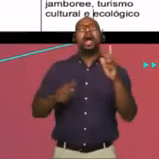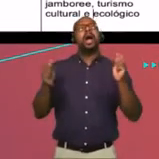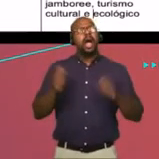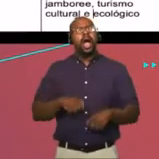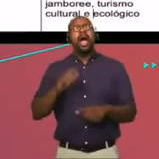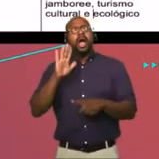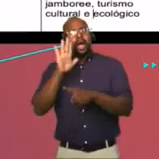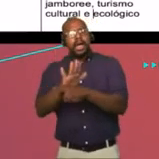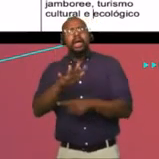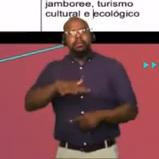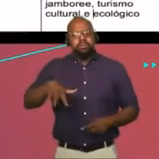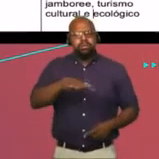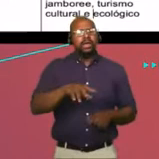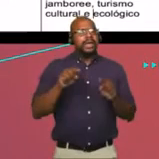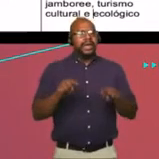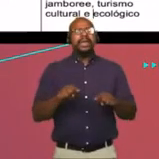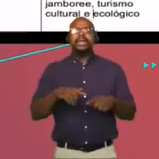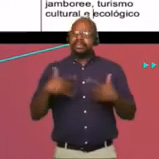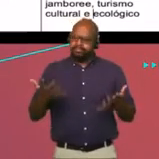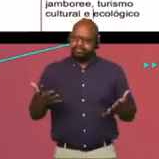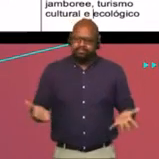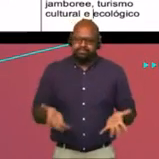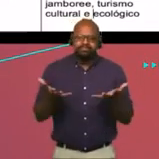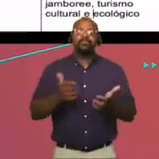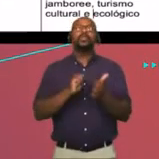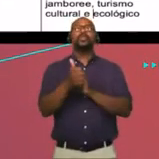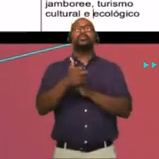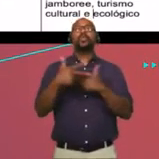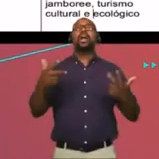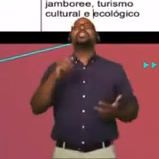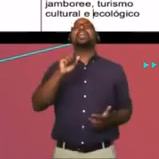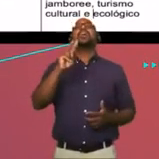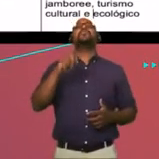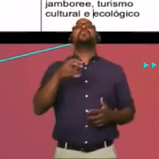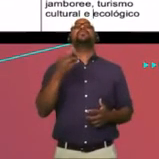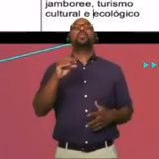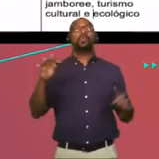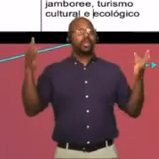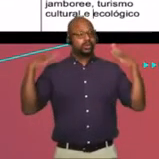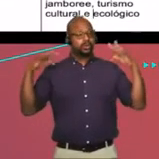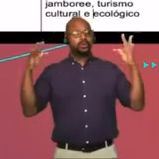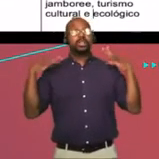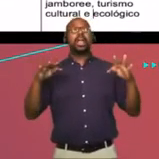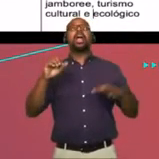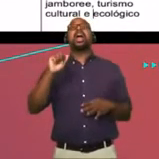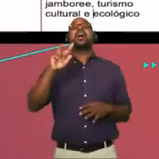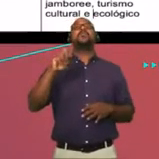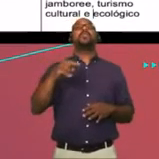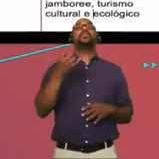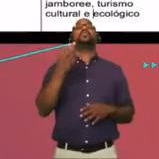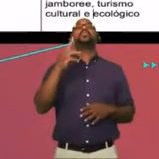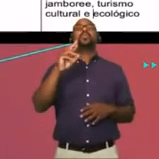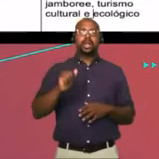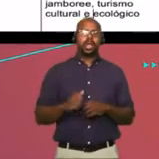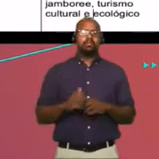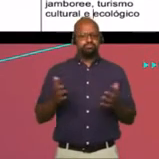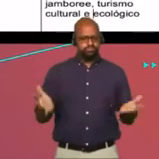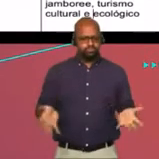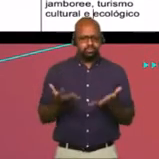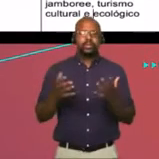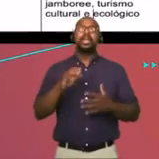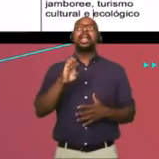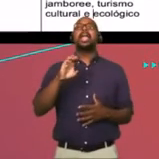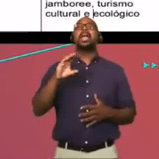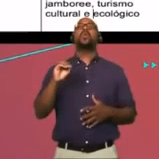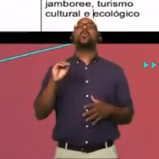contribuir o ar contribuir com isso incentivando o esporte de Aventura incentivando o turismo de abertura de Aventura incentivando